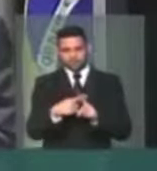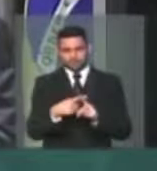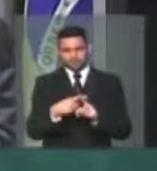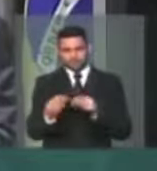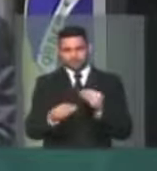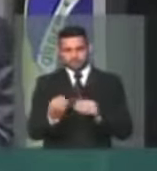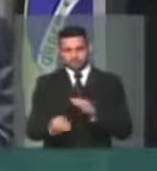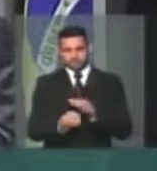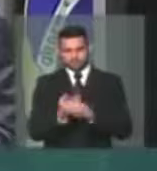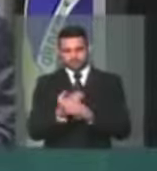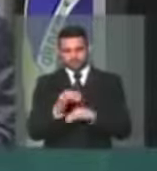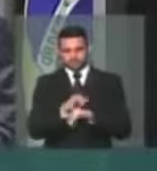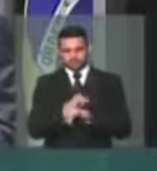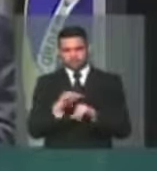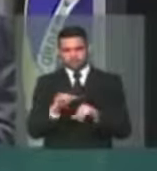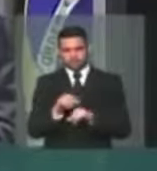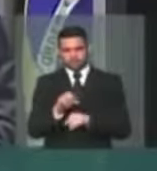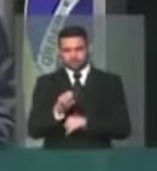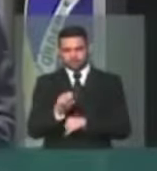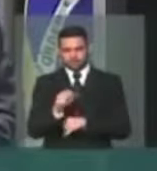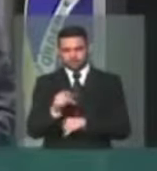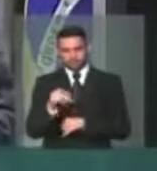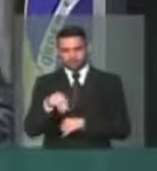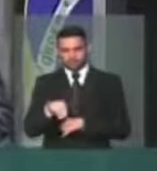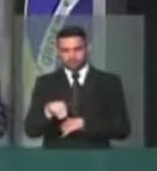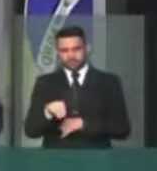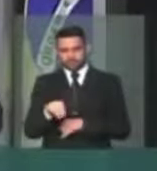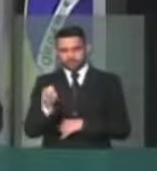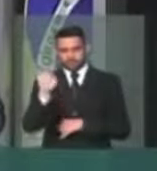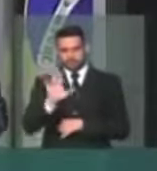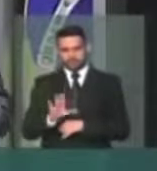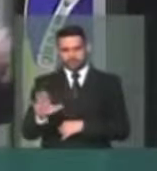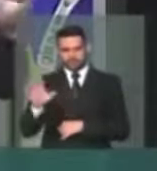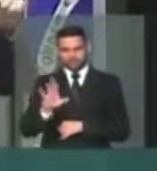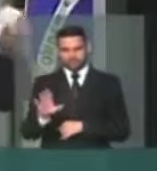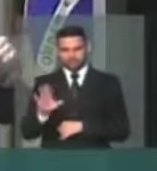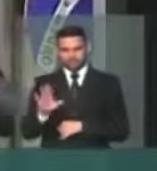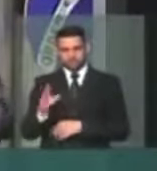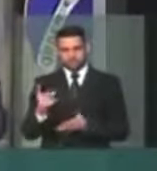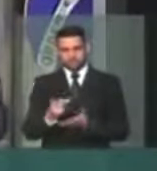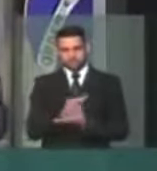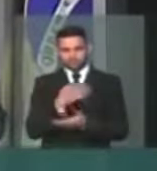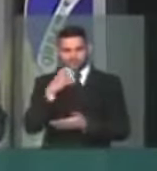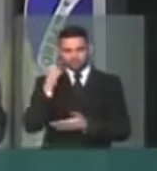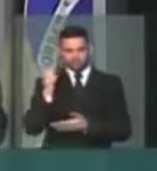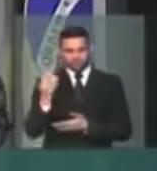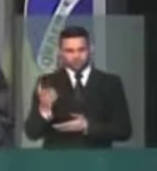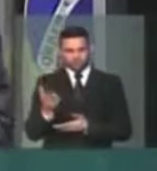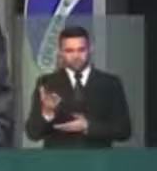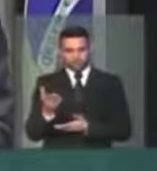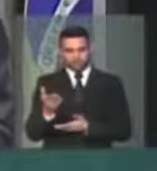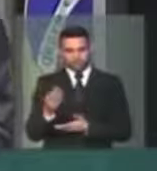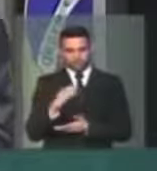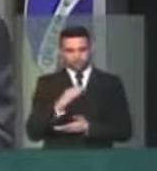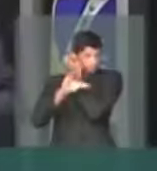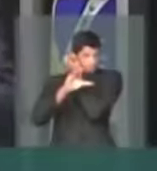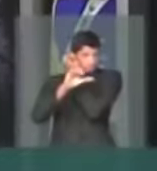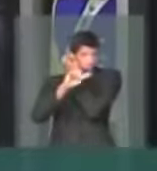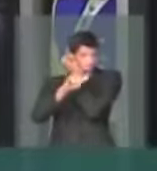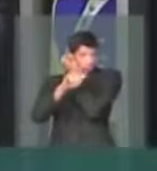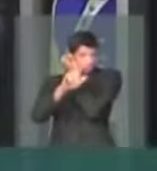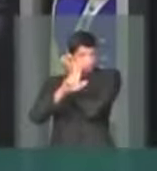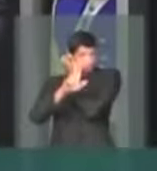que surgiu com a denúncia da SPM na Europa, que vai ser ouvida pela comissão.